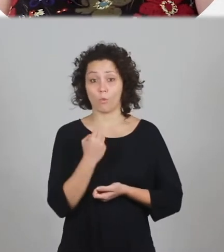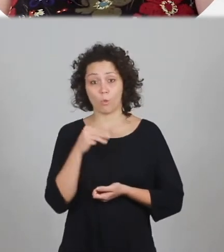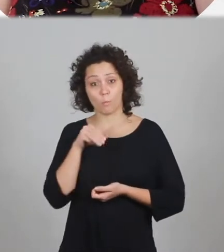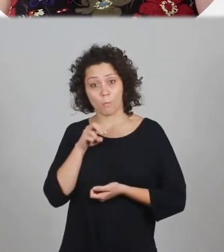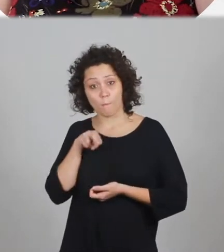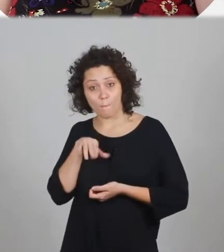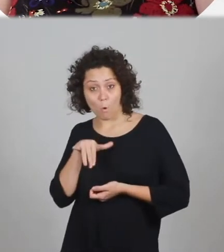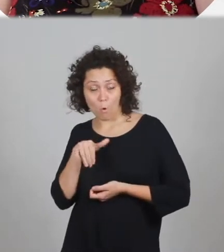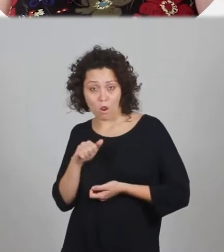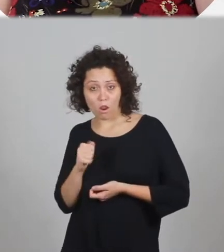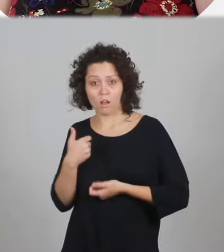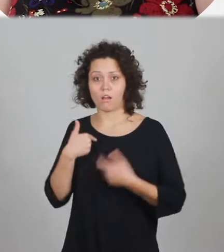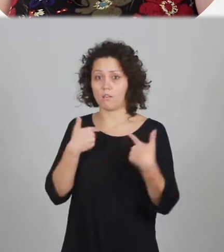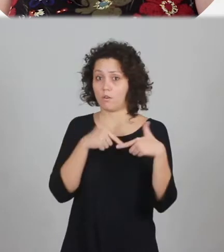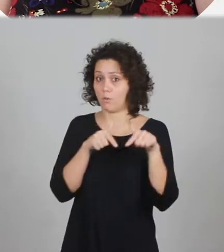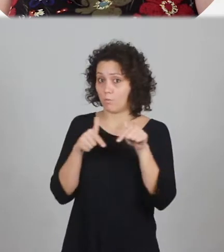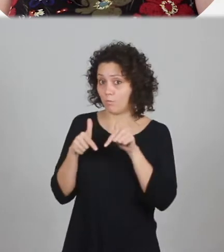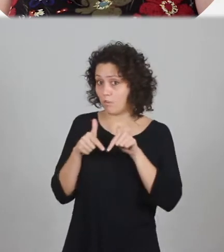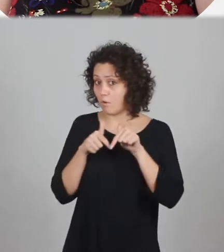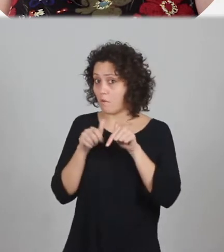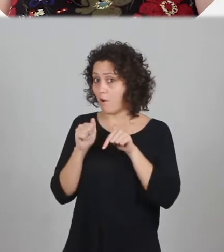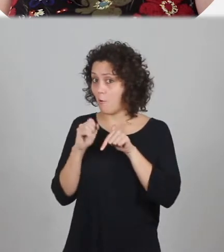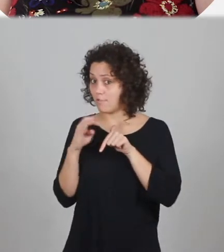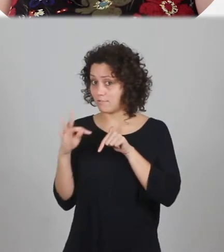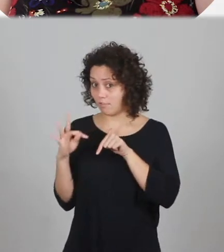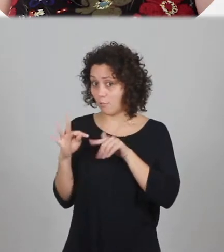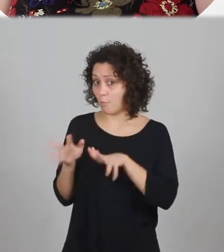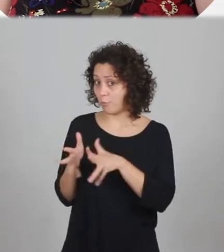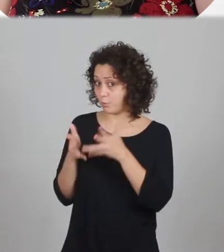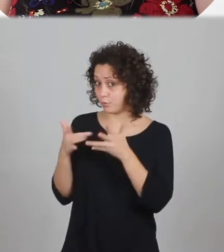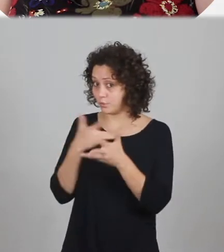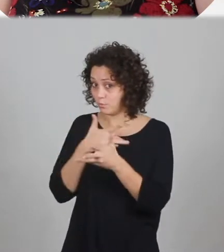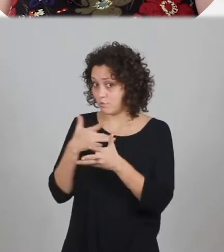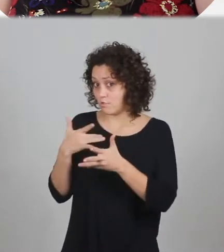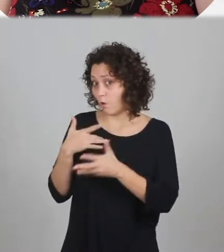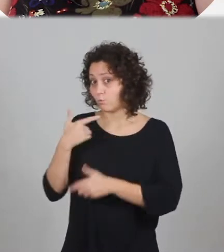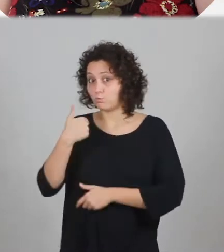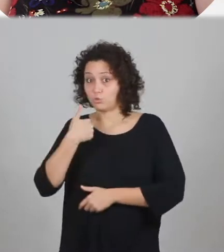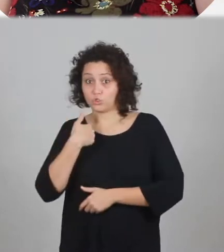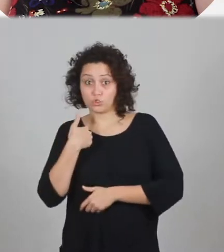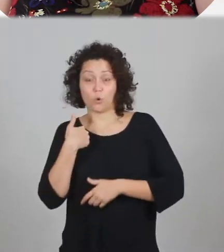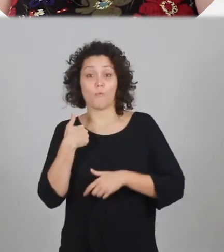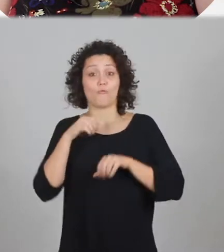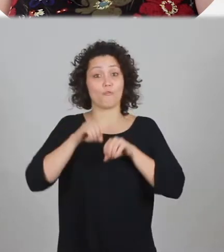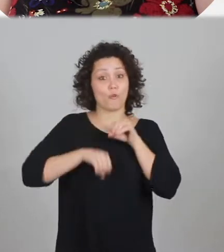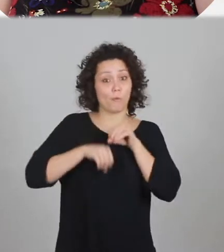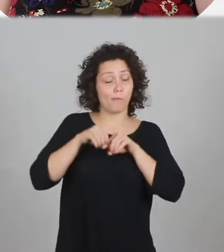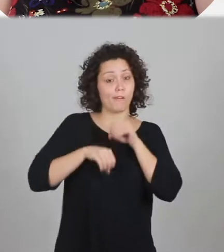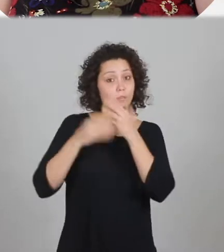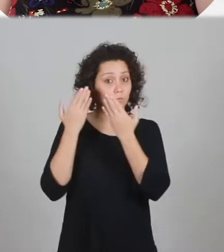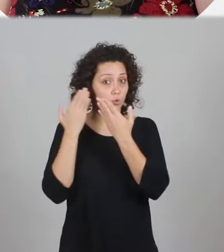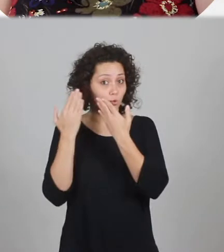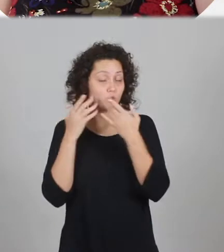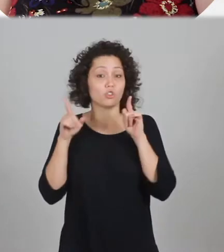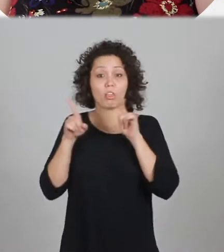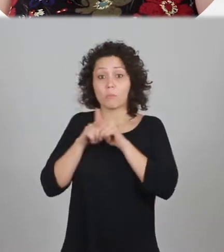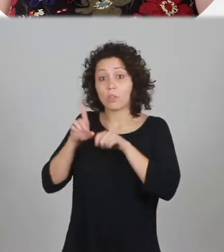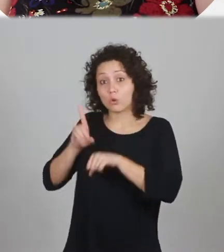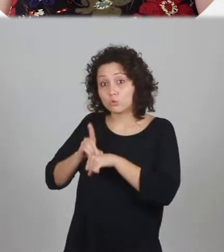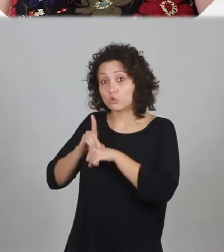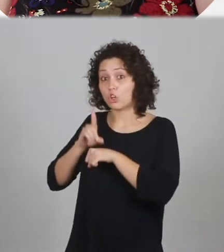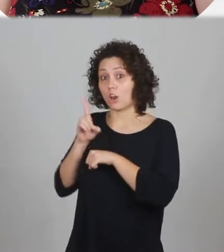sou a Mônica Andrés, trabalho na ACT Promoção de Saúde, eu sou psicóloga e atualmente sou diretora executiva